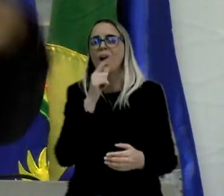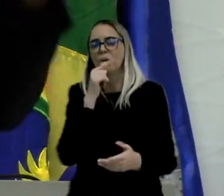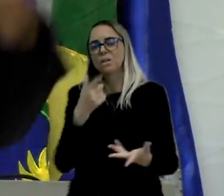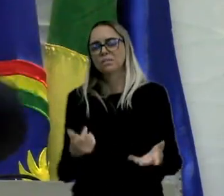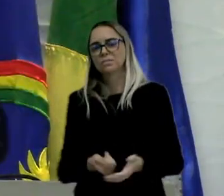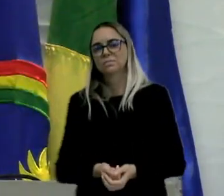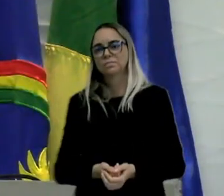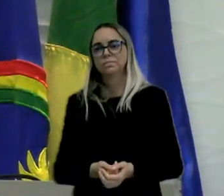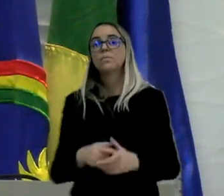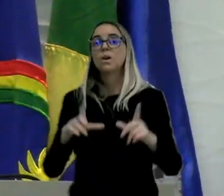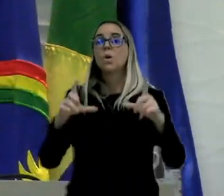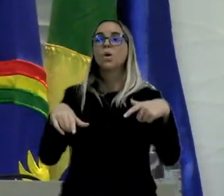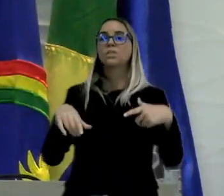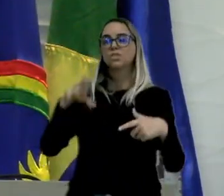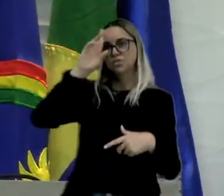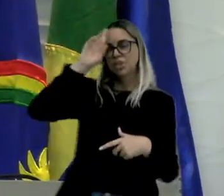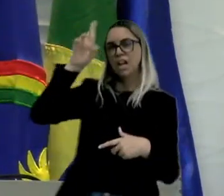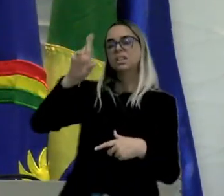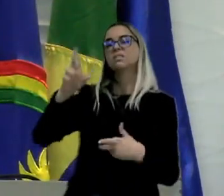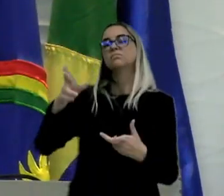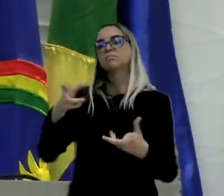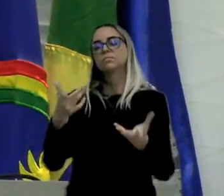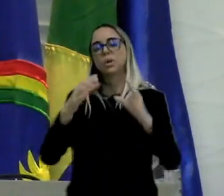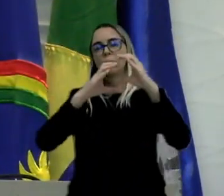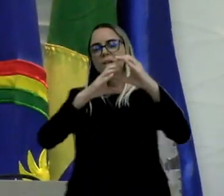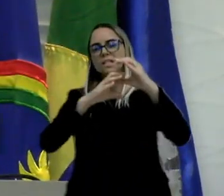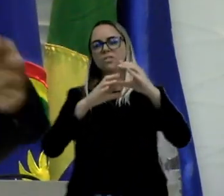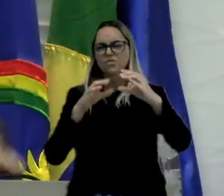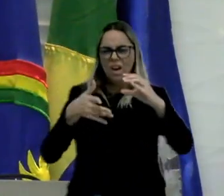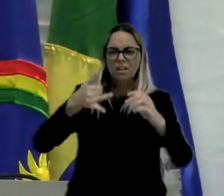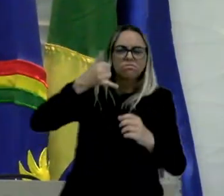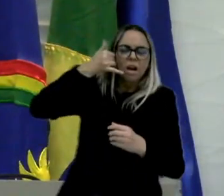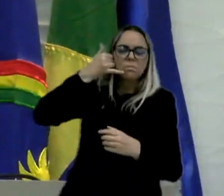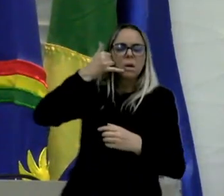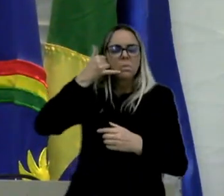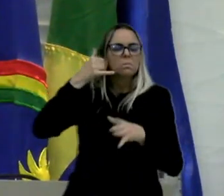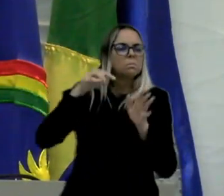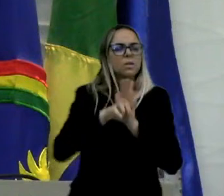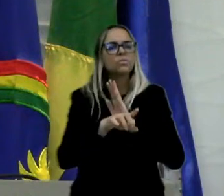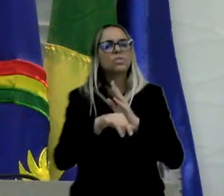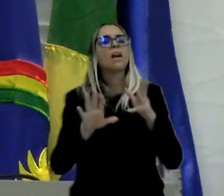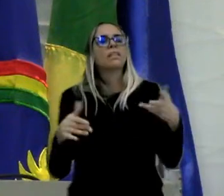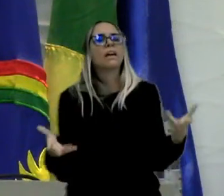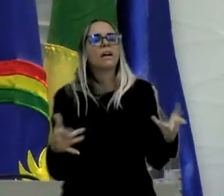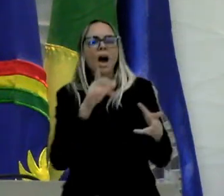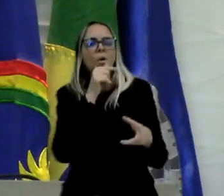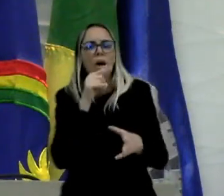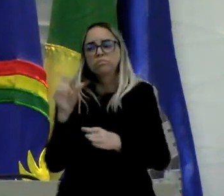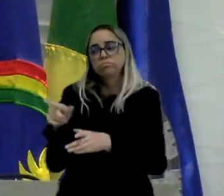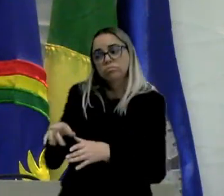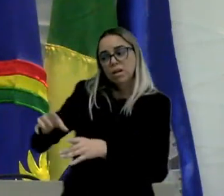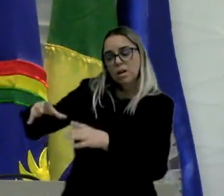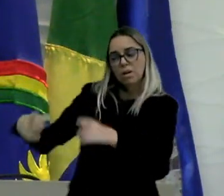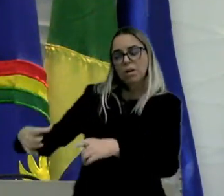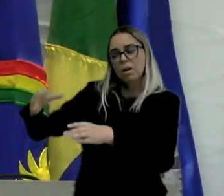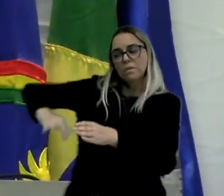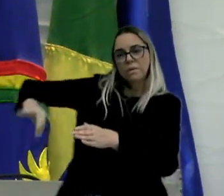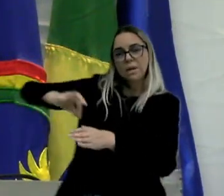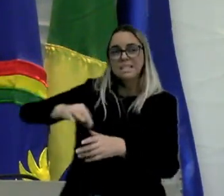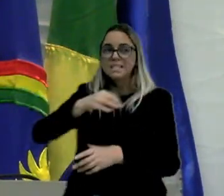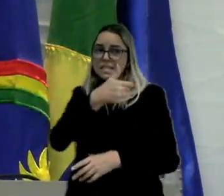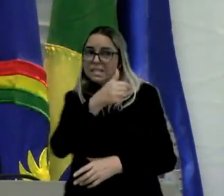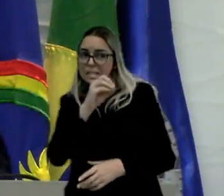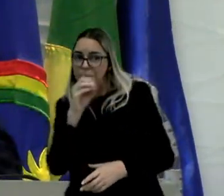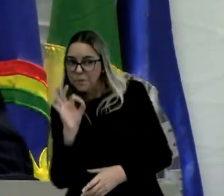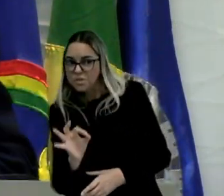Cadê o gerente da compes a senhora já ligou para ele disse a ele que o abastecimento da água da Vila do Espírito Santo não foi 100% pegou